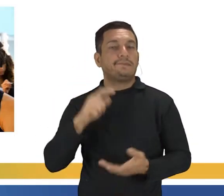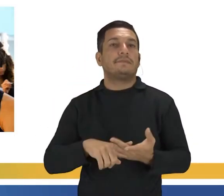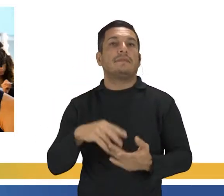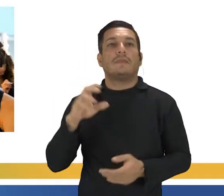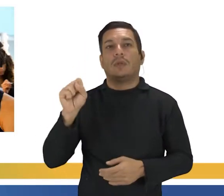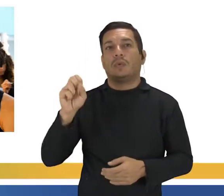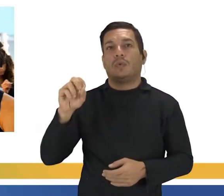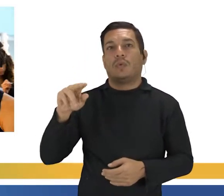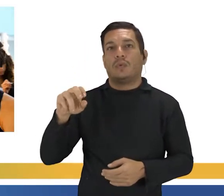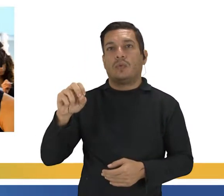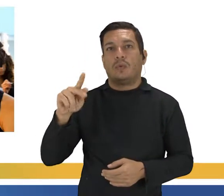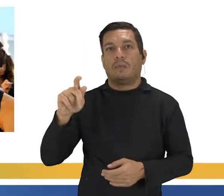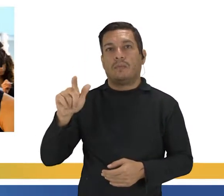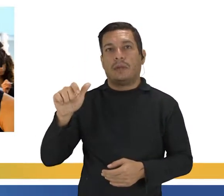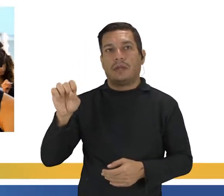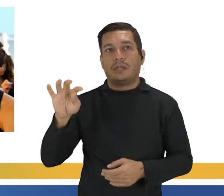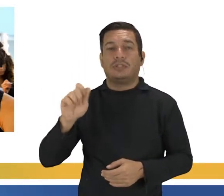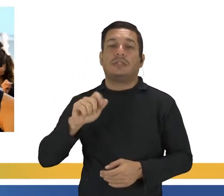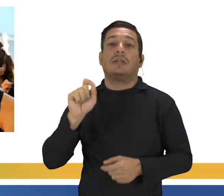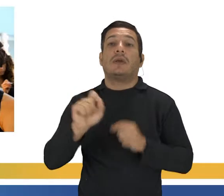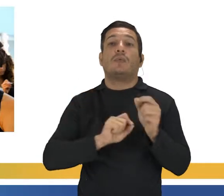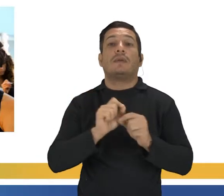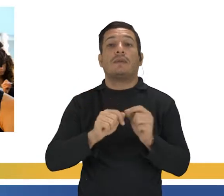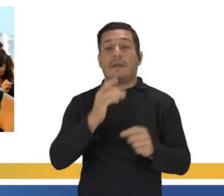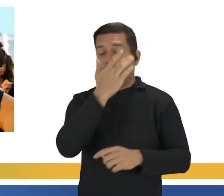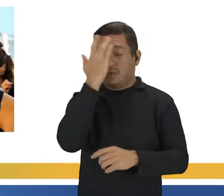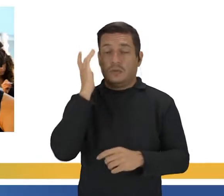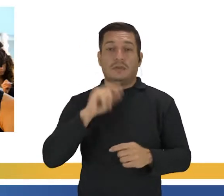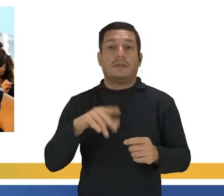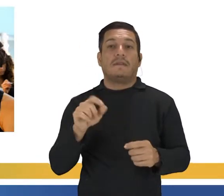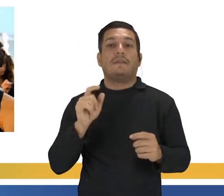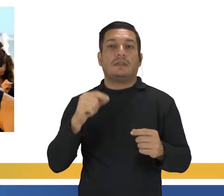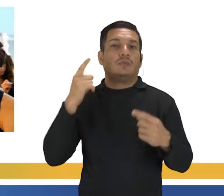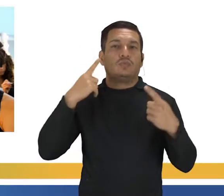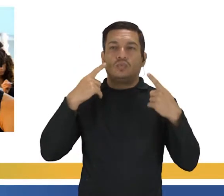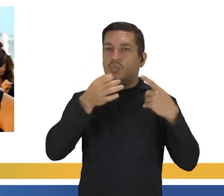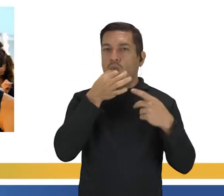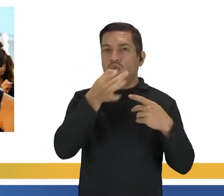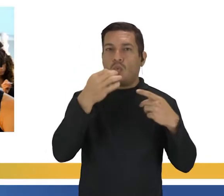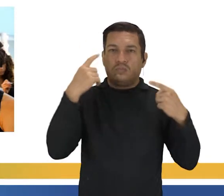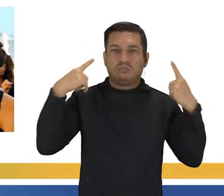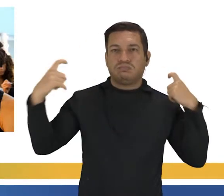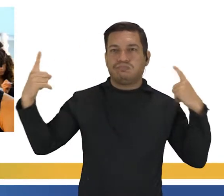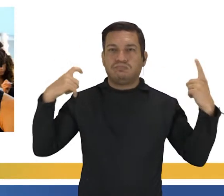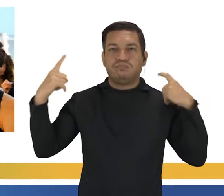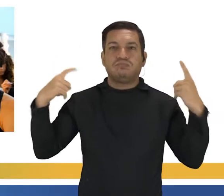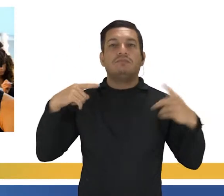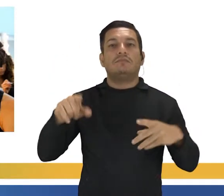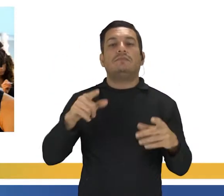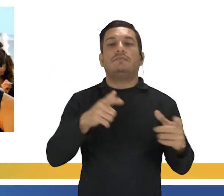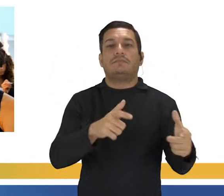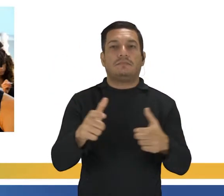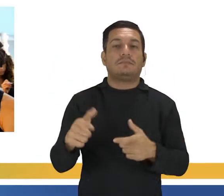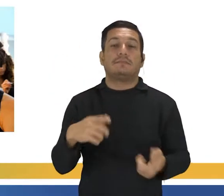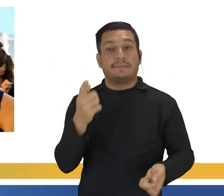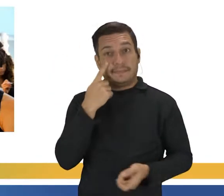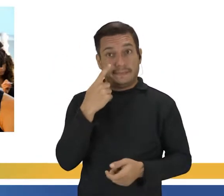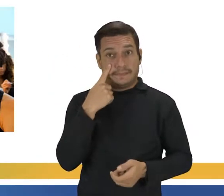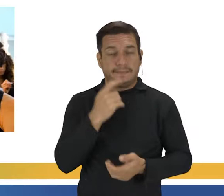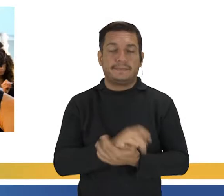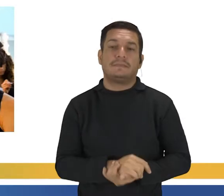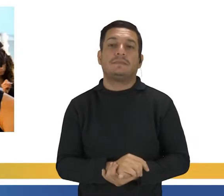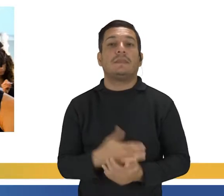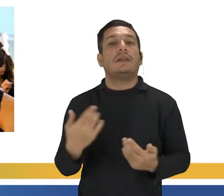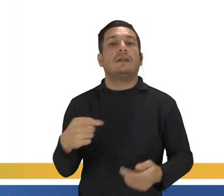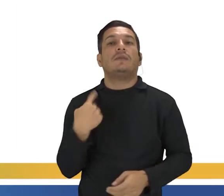o sonoplasta é aquele que compõe e faz funcionar os ruídos e os sons de uma encenação. Volta aqui, galera.